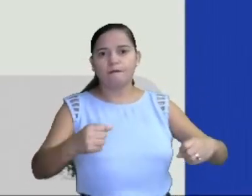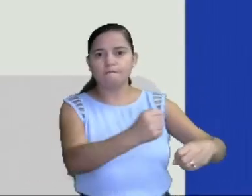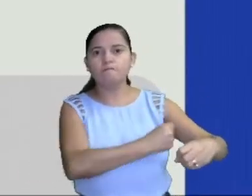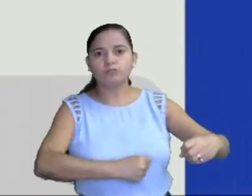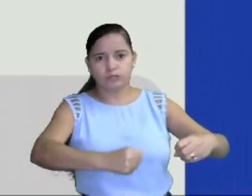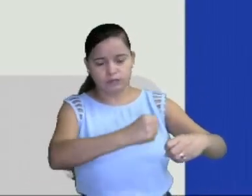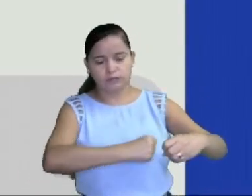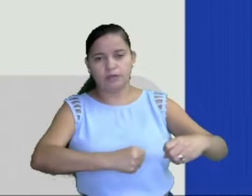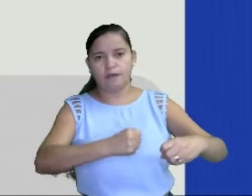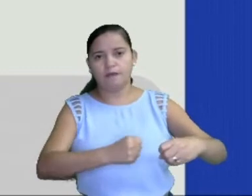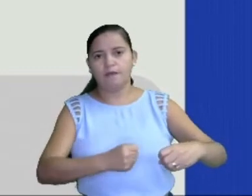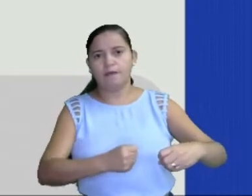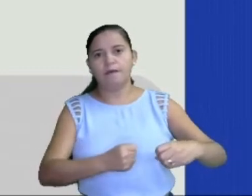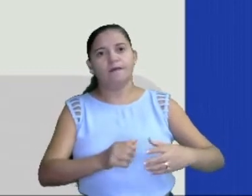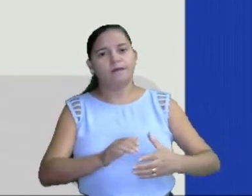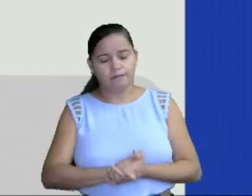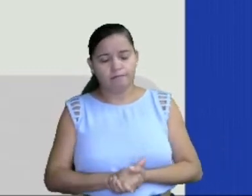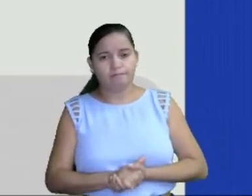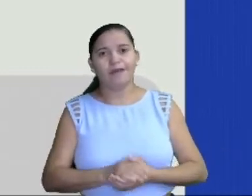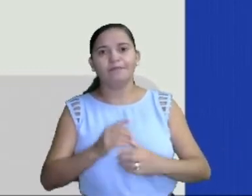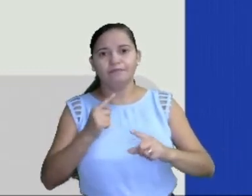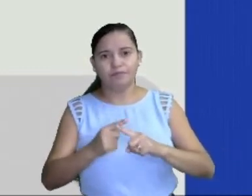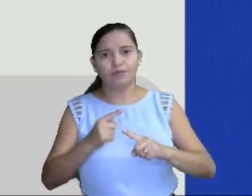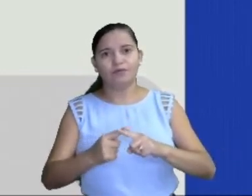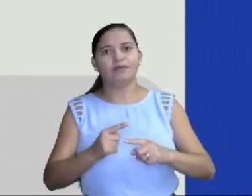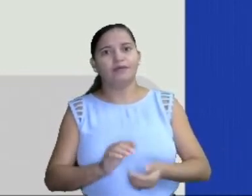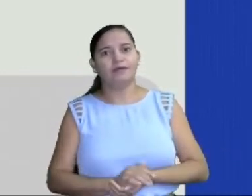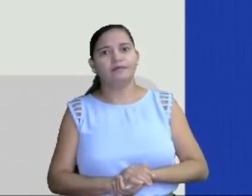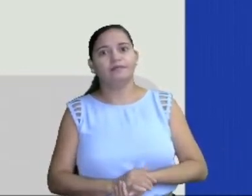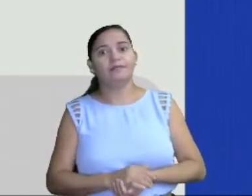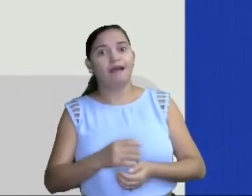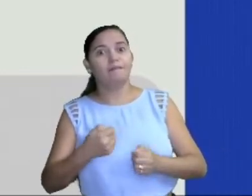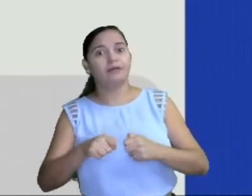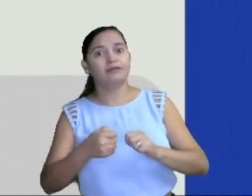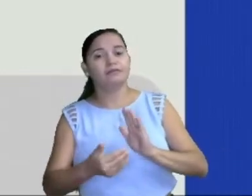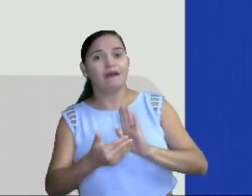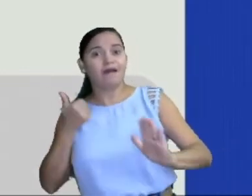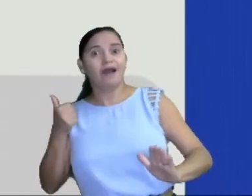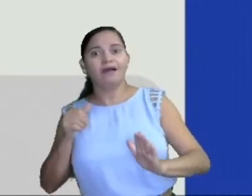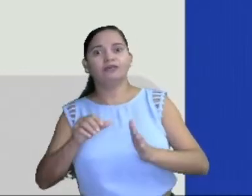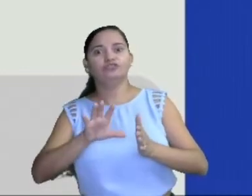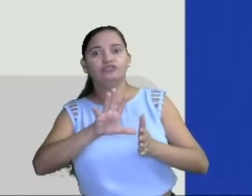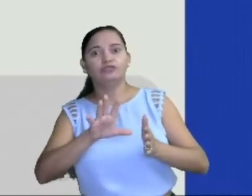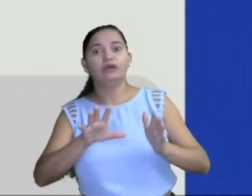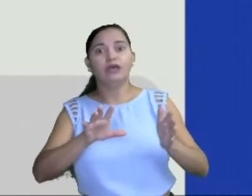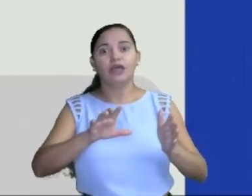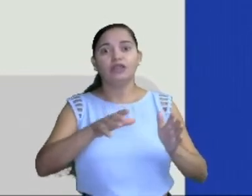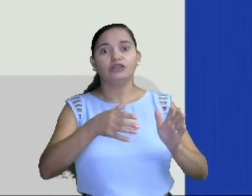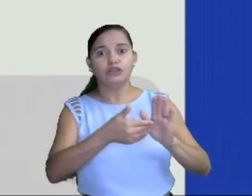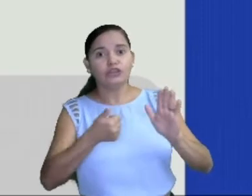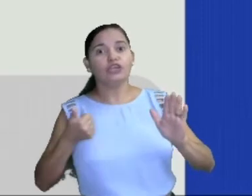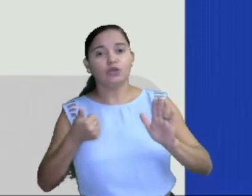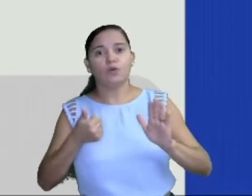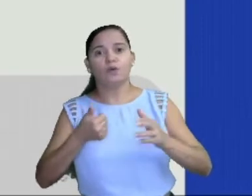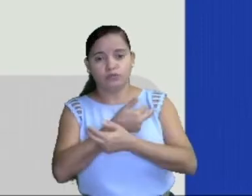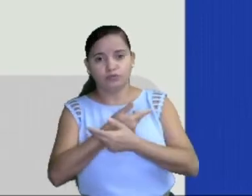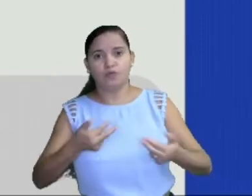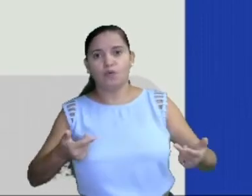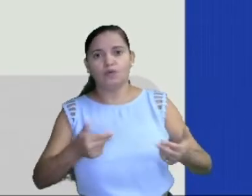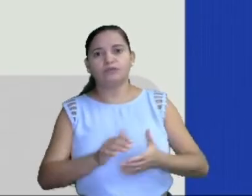levaram mais coisas, pois todos os objetos de valores foram retirados do projeto integral.